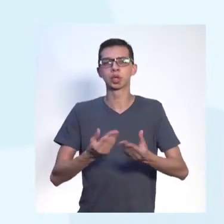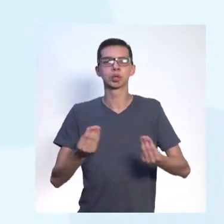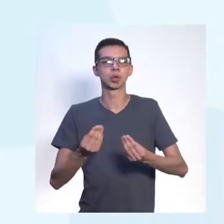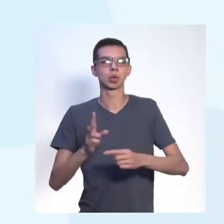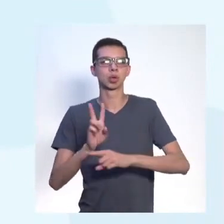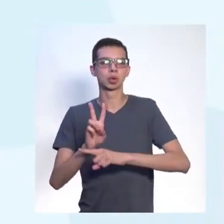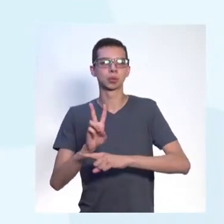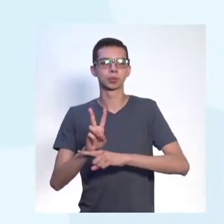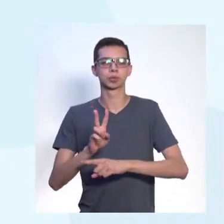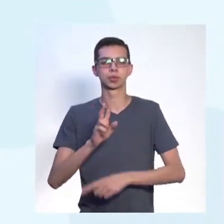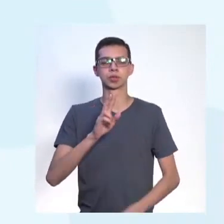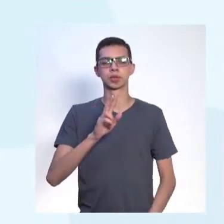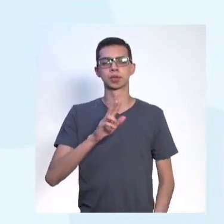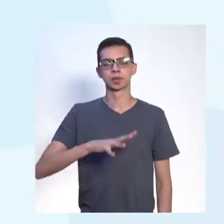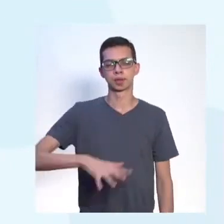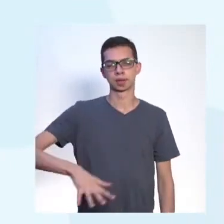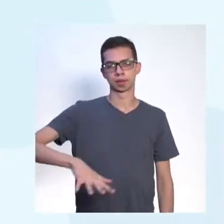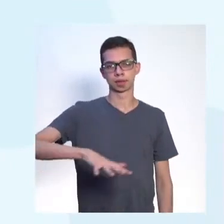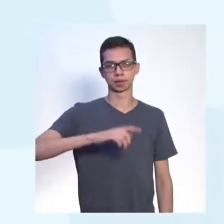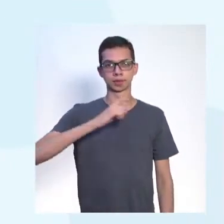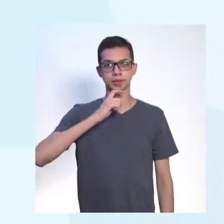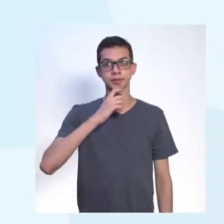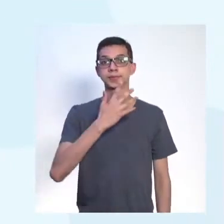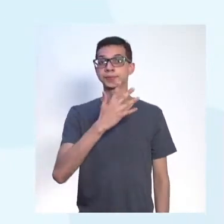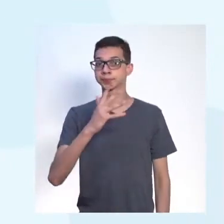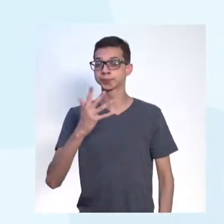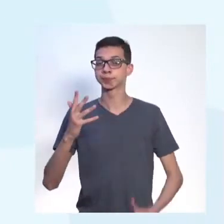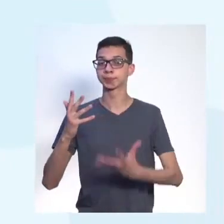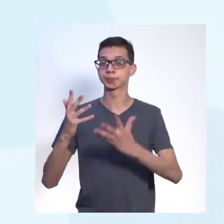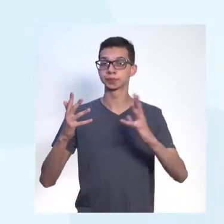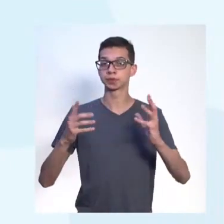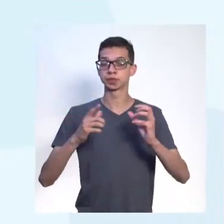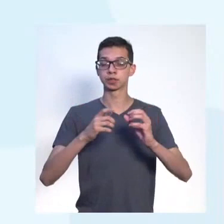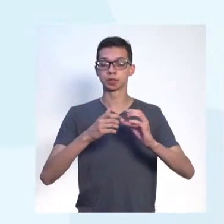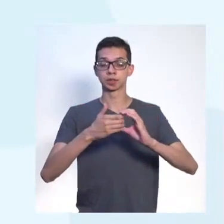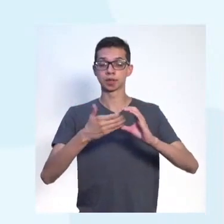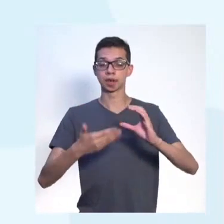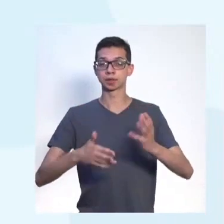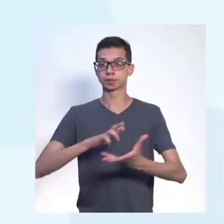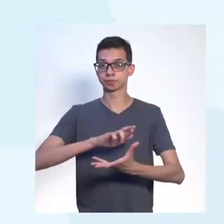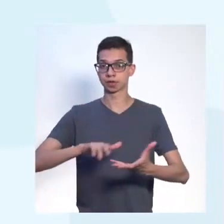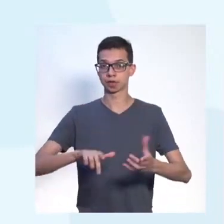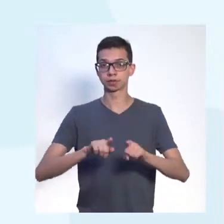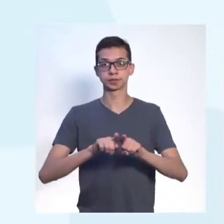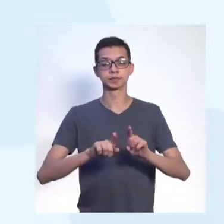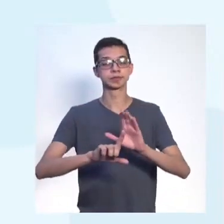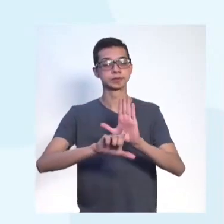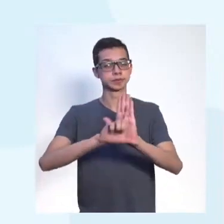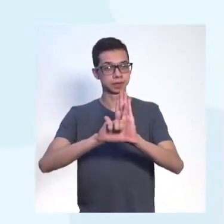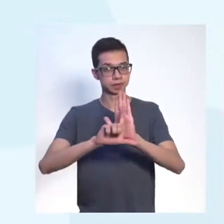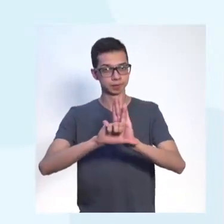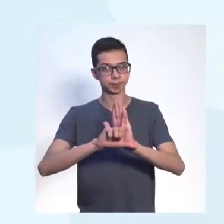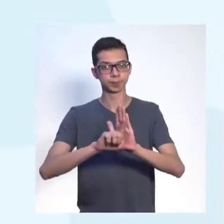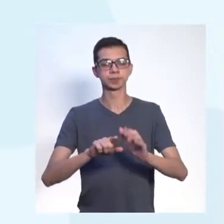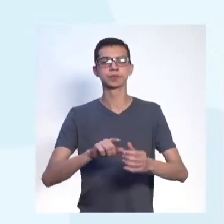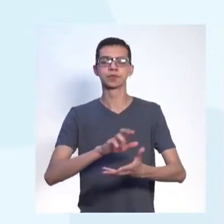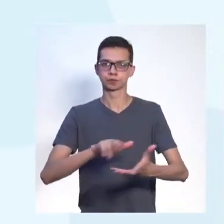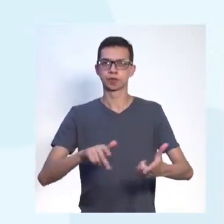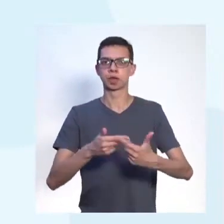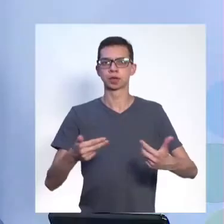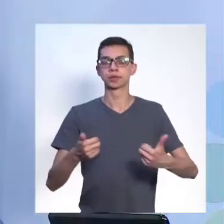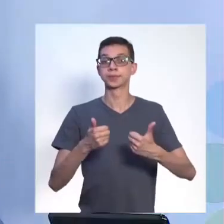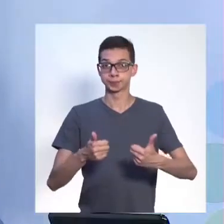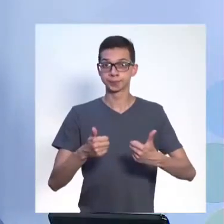de áreas florestadas, que aí tem diversas características, ela envolve legislação e outras coisas mais. Tudo